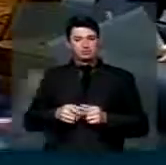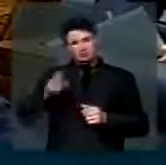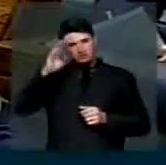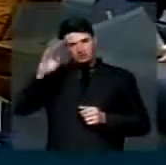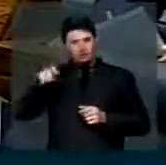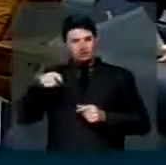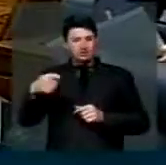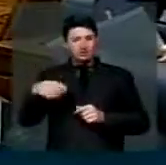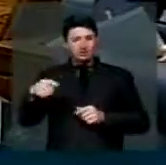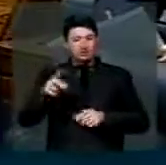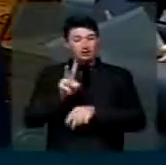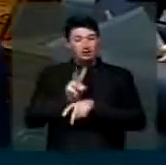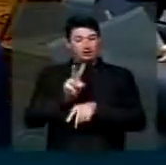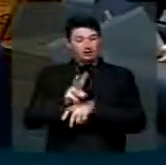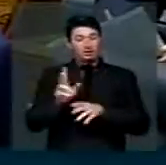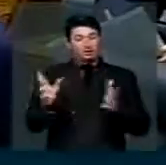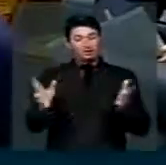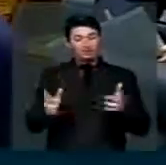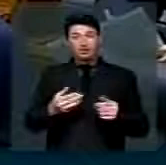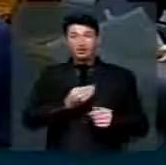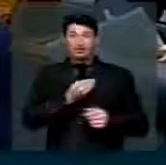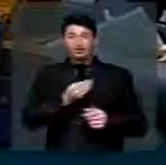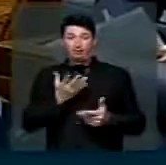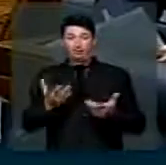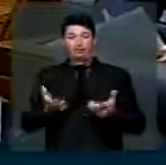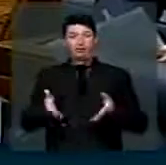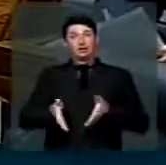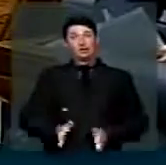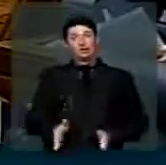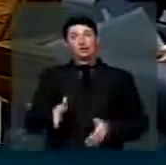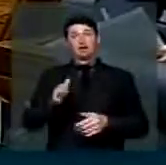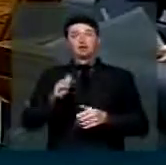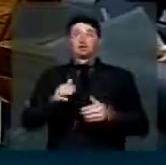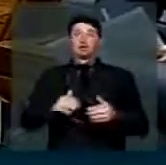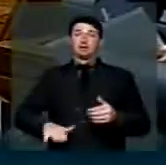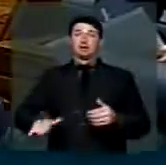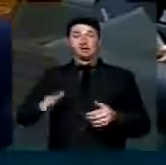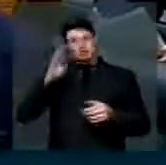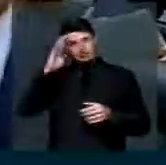principalmente aqueles que defendem a vida após o nascimento da criança. Muito obrigado.